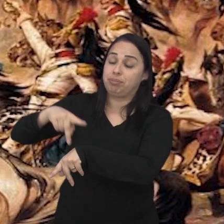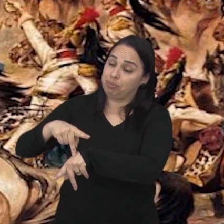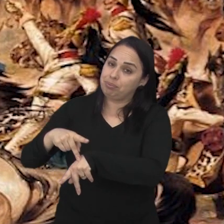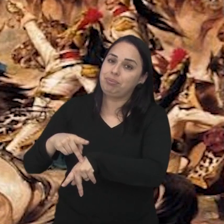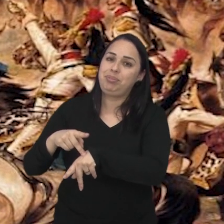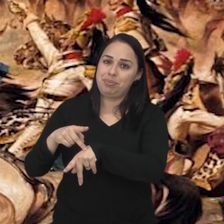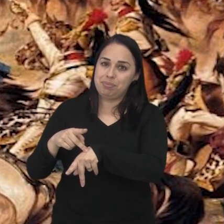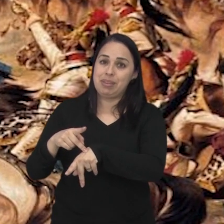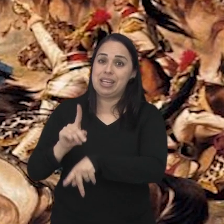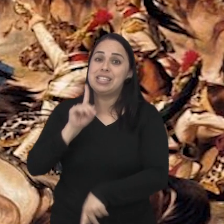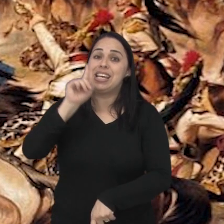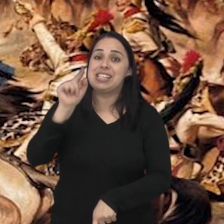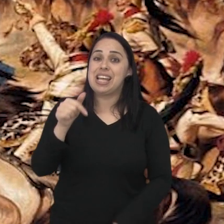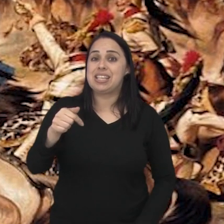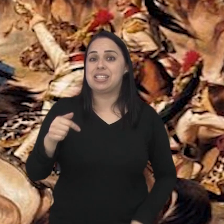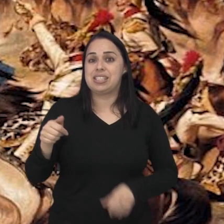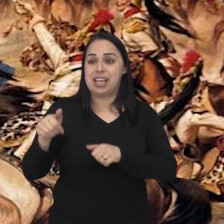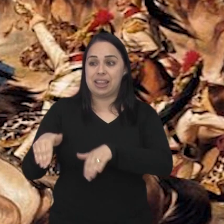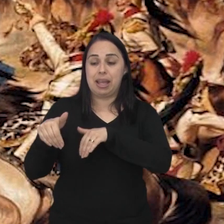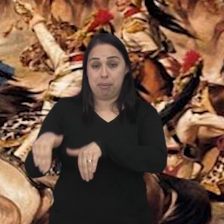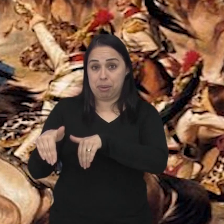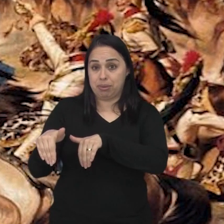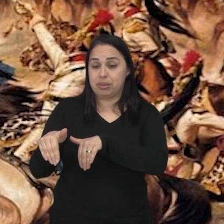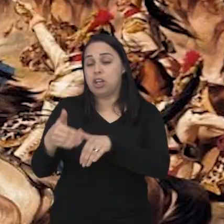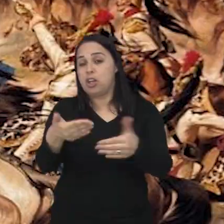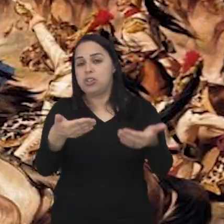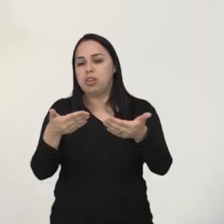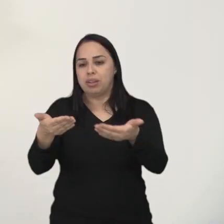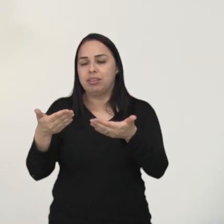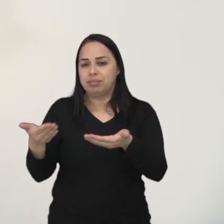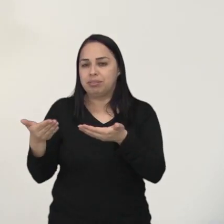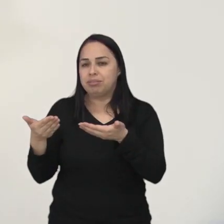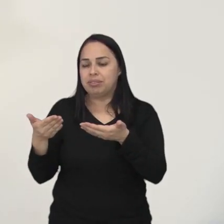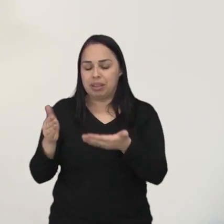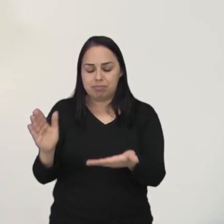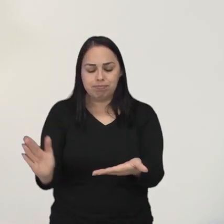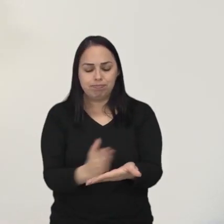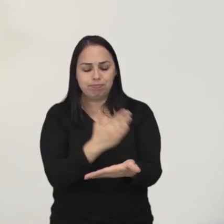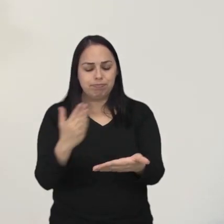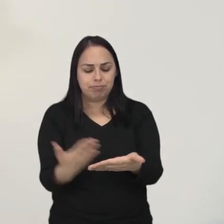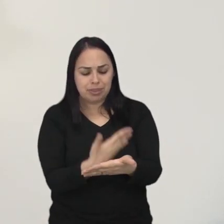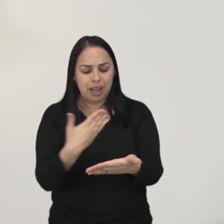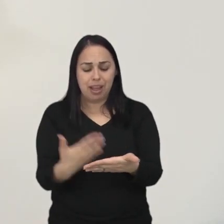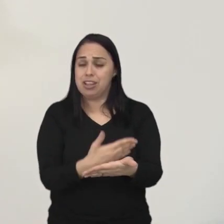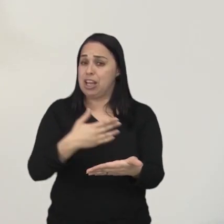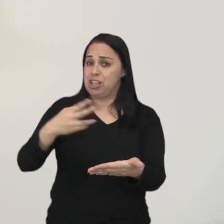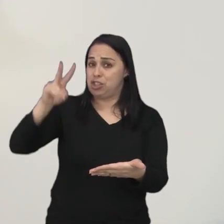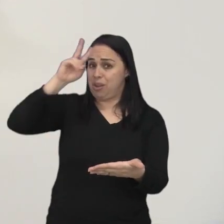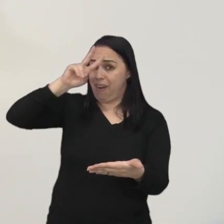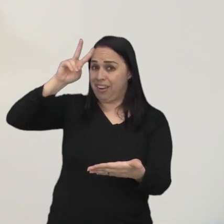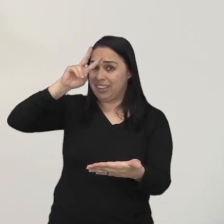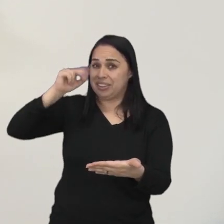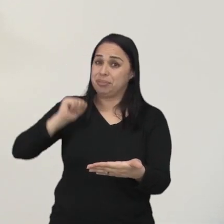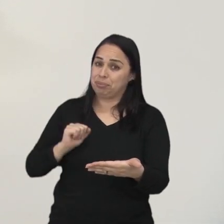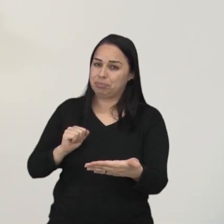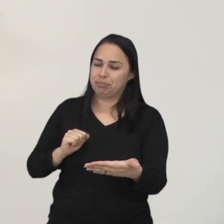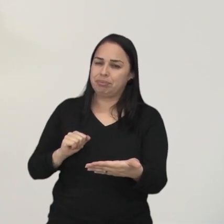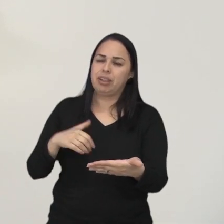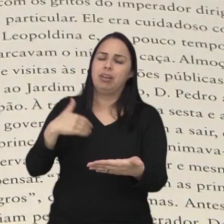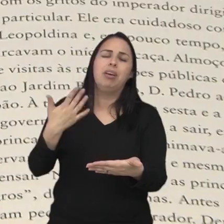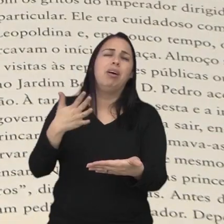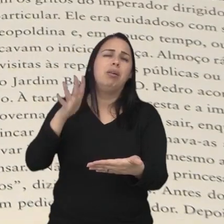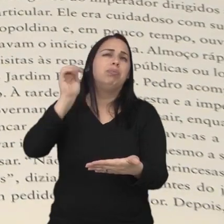nação. E para esse 7 de setembro, te faço um convite. Ao olhar para os registros daquela época e da nossa